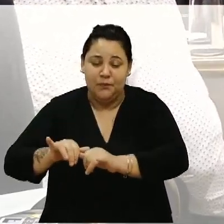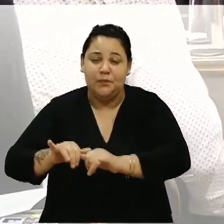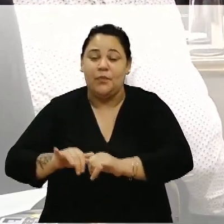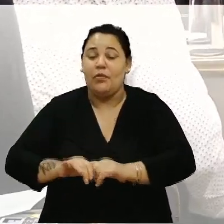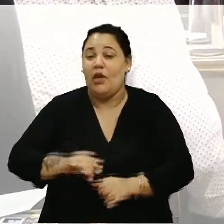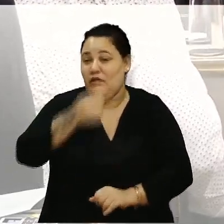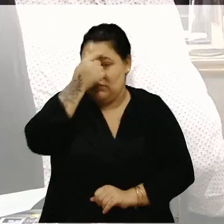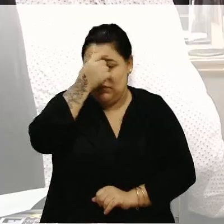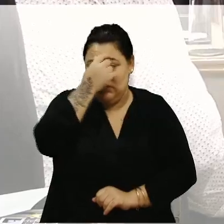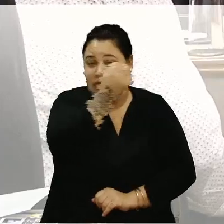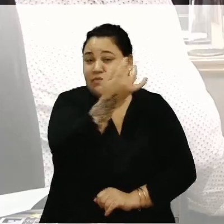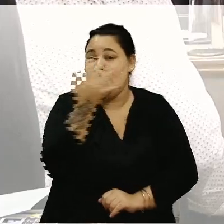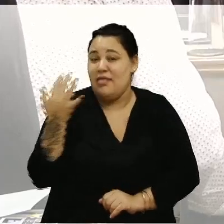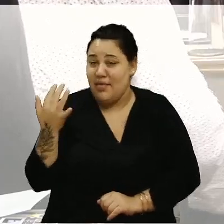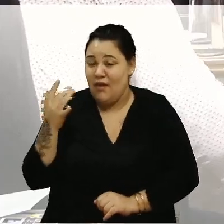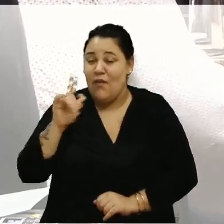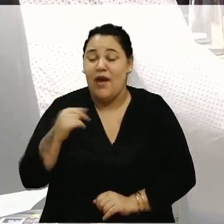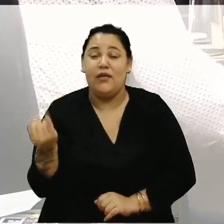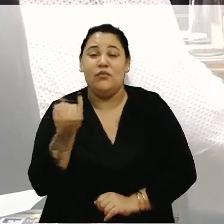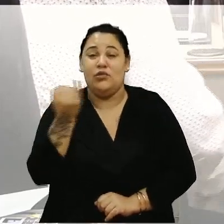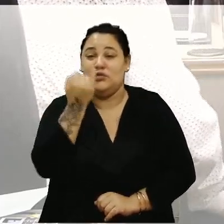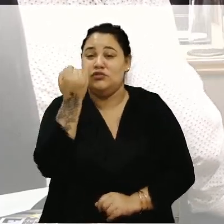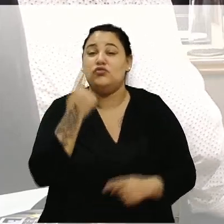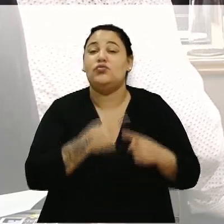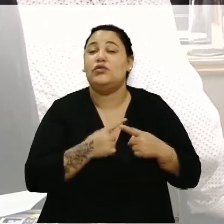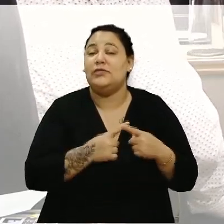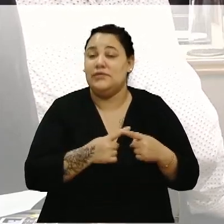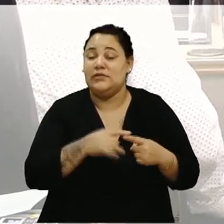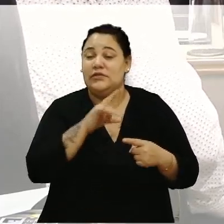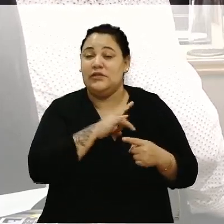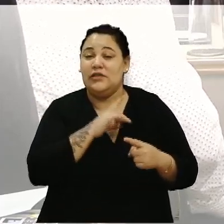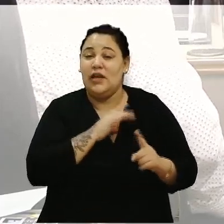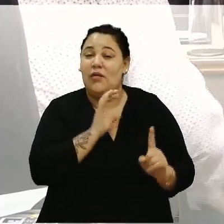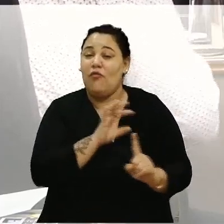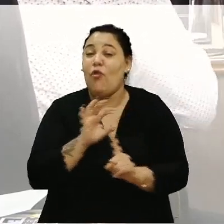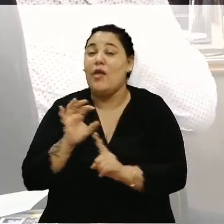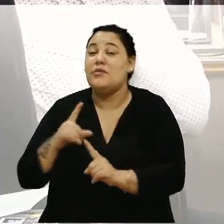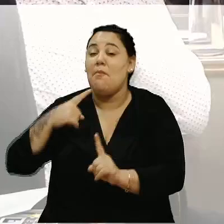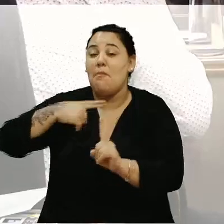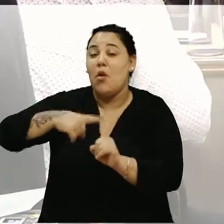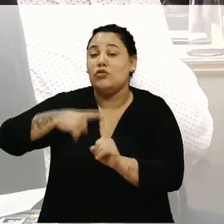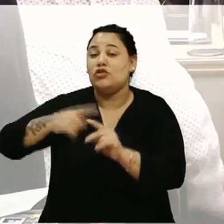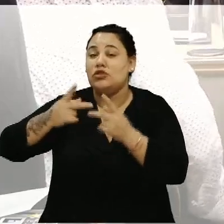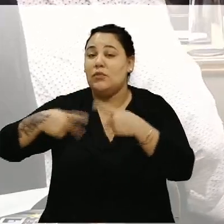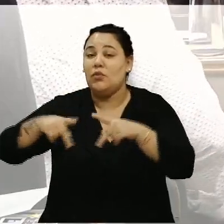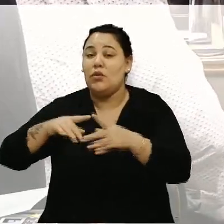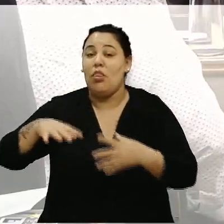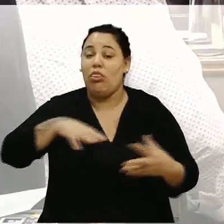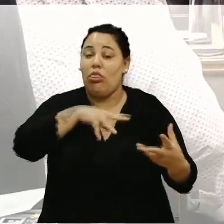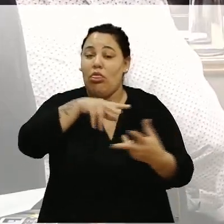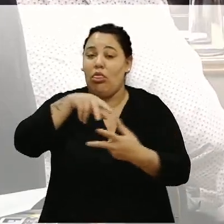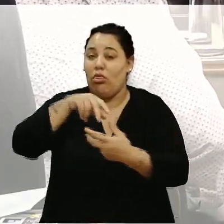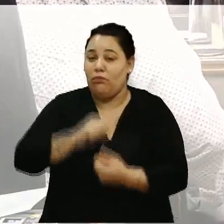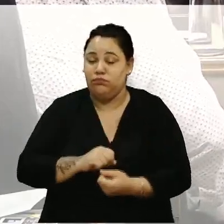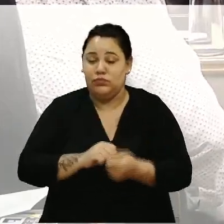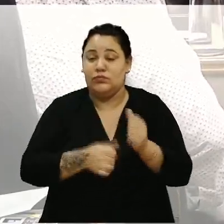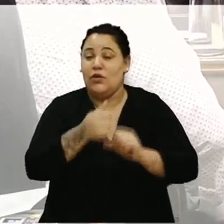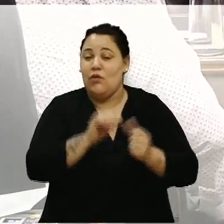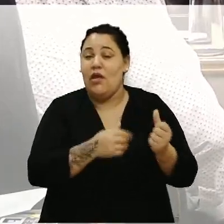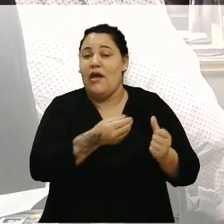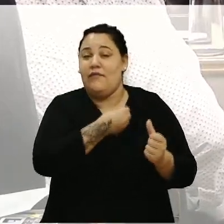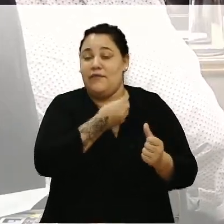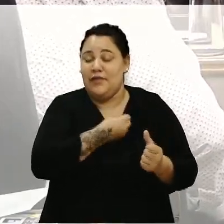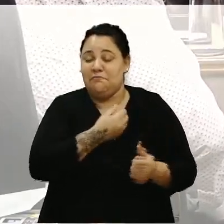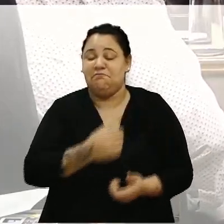consciência ambiental é importante porque tem efeitos positivos para o planeta e para a qualidade de vida